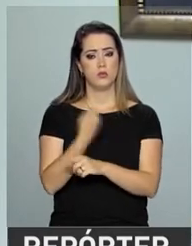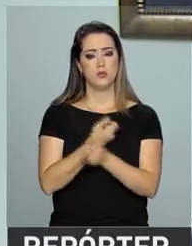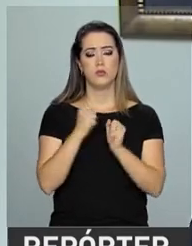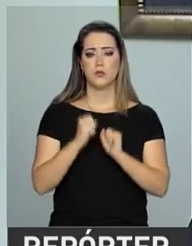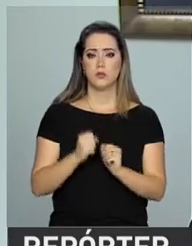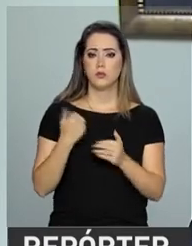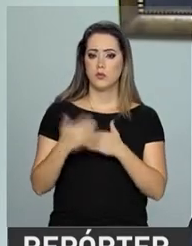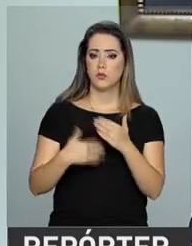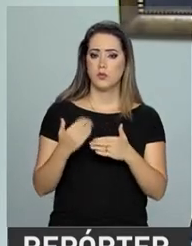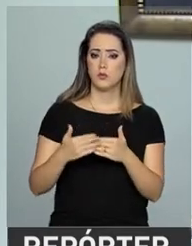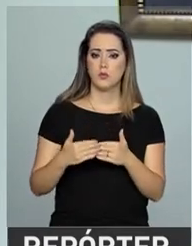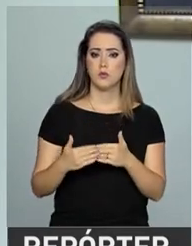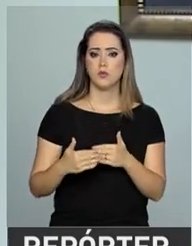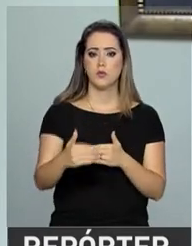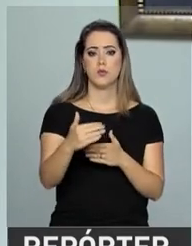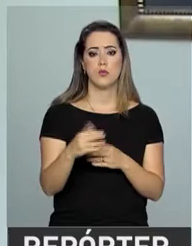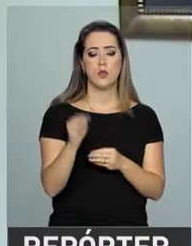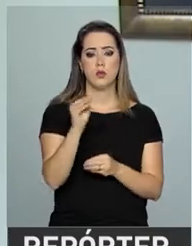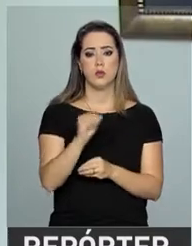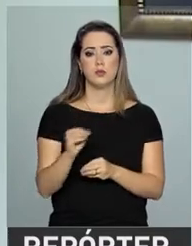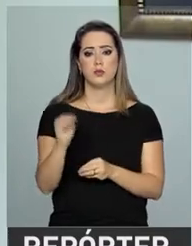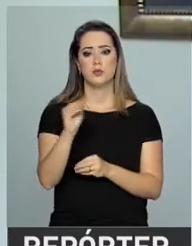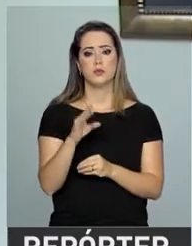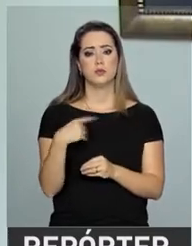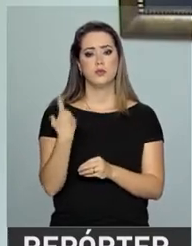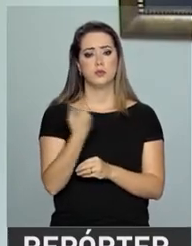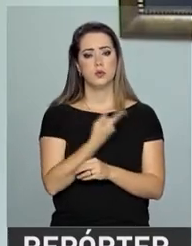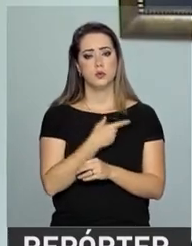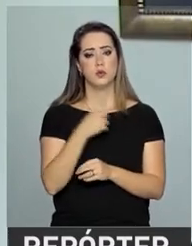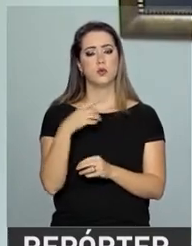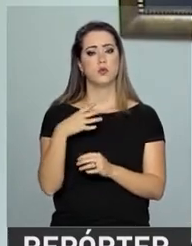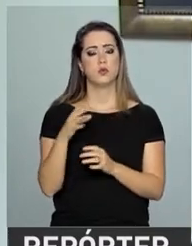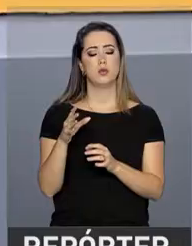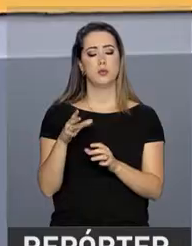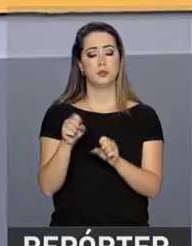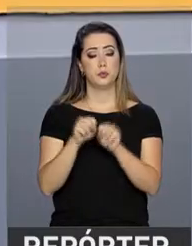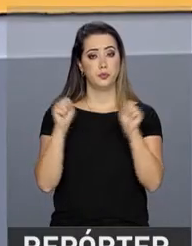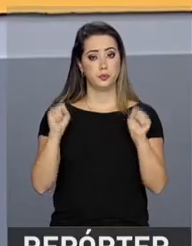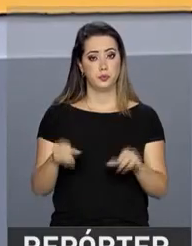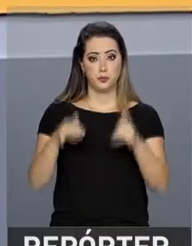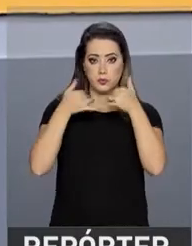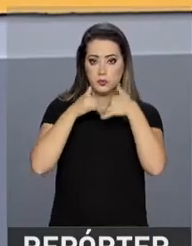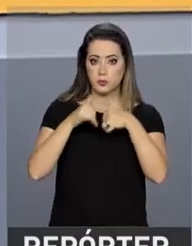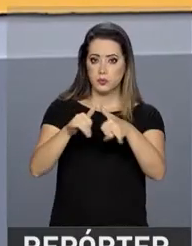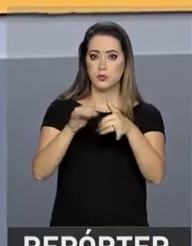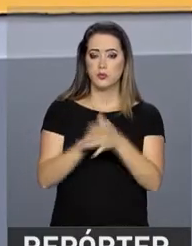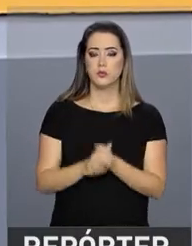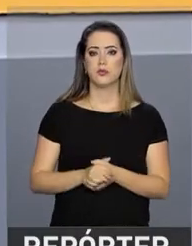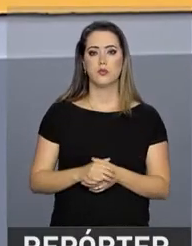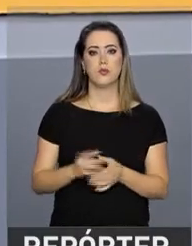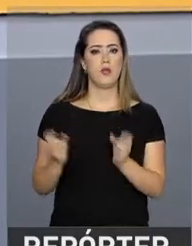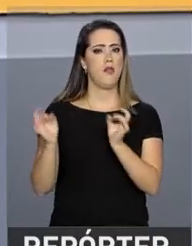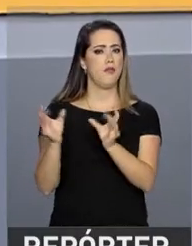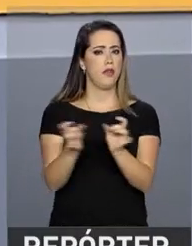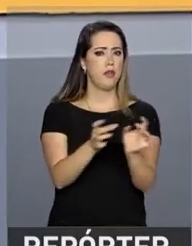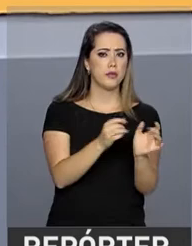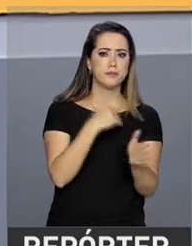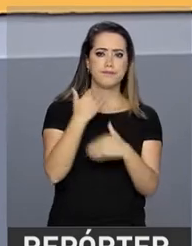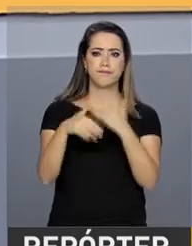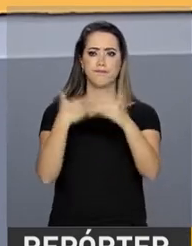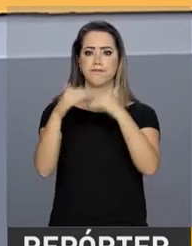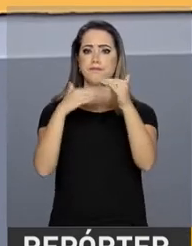possamos dar tranquilidade ao nosso sistema elétrico o volume de vendas do comércio varejista